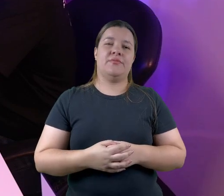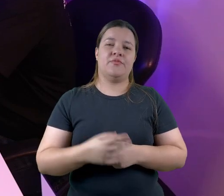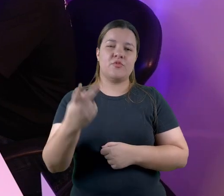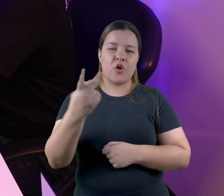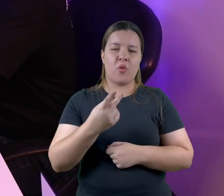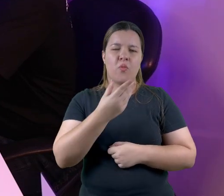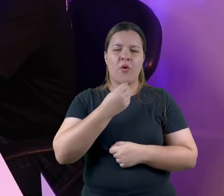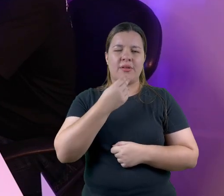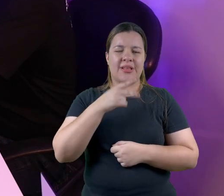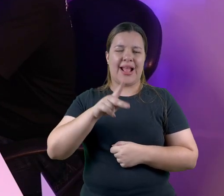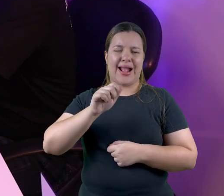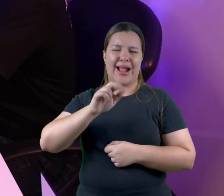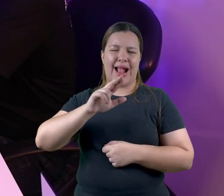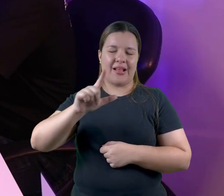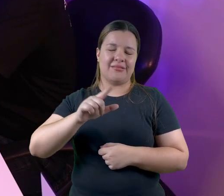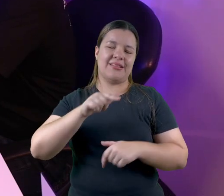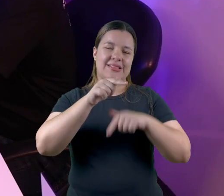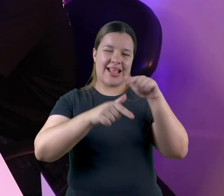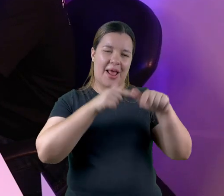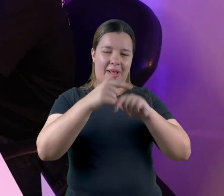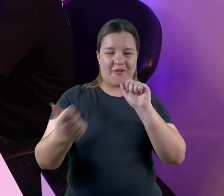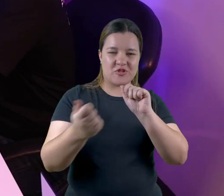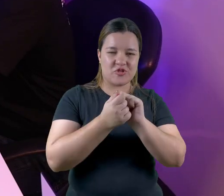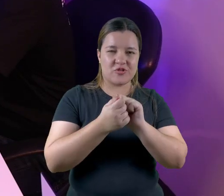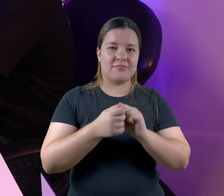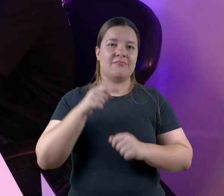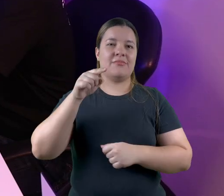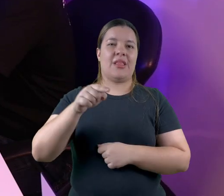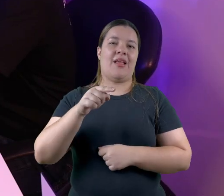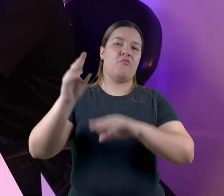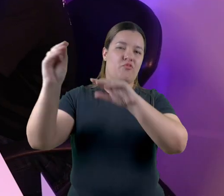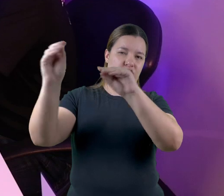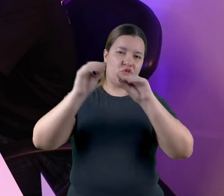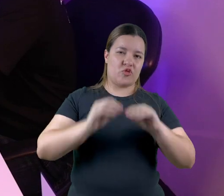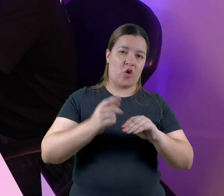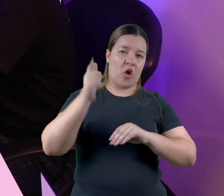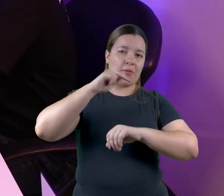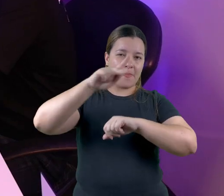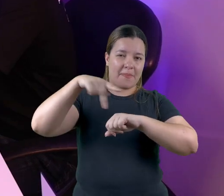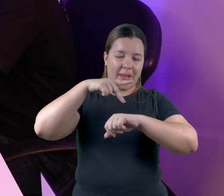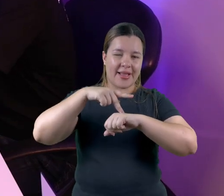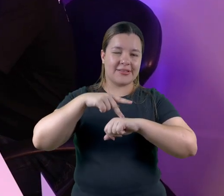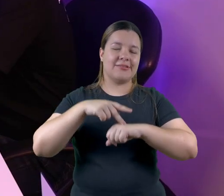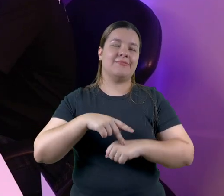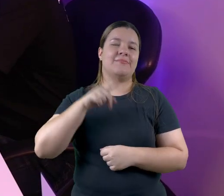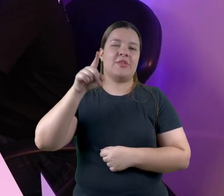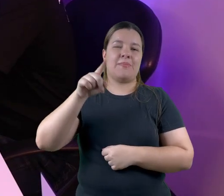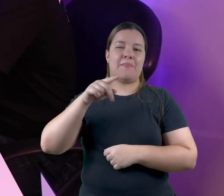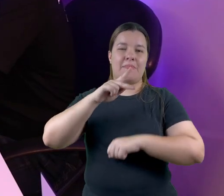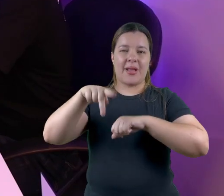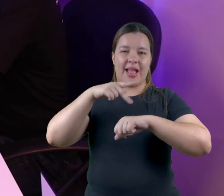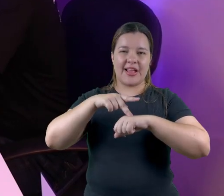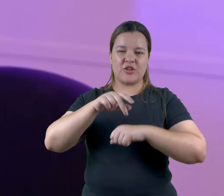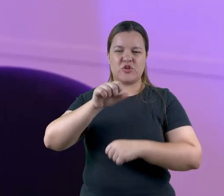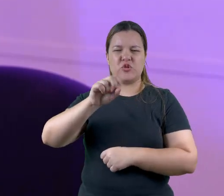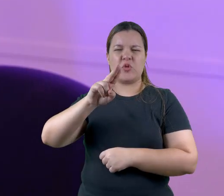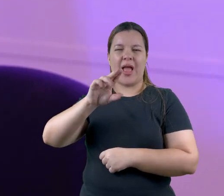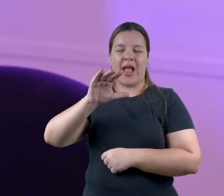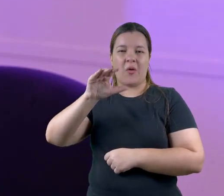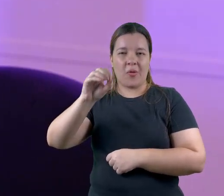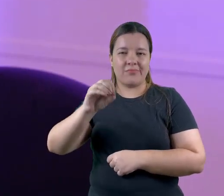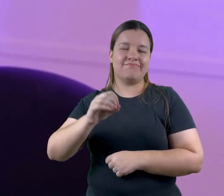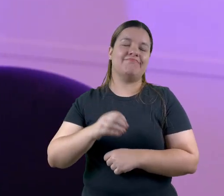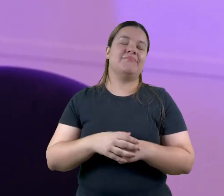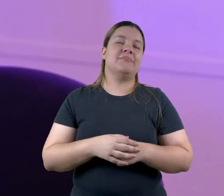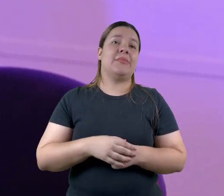gente o Car Larson né que que trabalhava aqui com a gente ele era expatriado de um de um cliente Sueco nosso a Sony